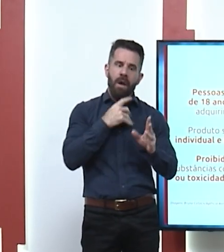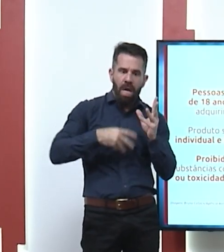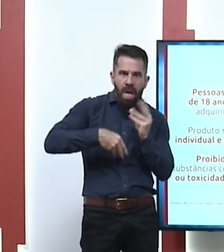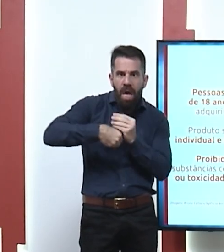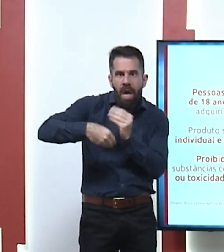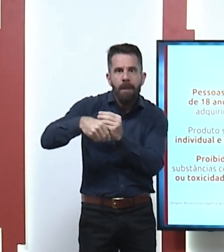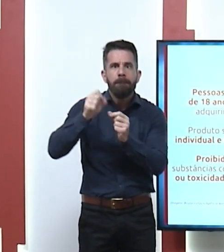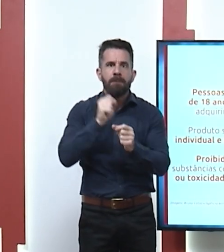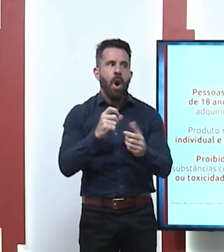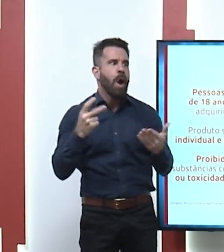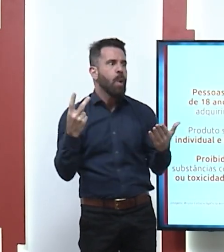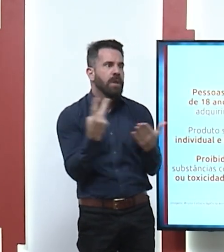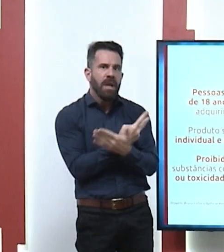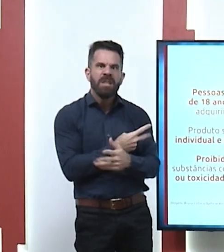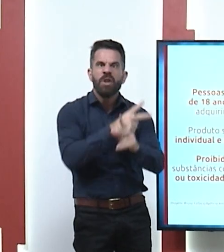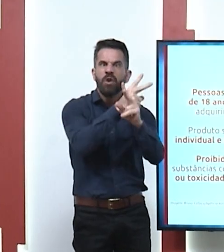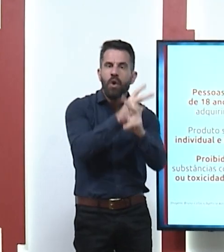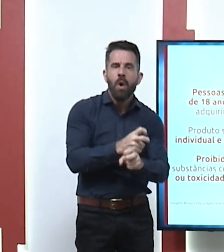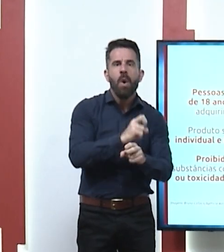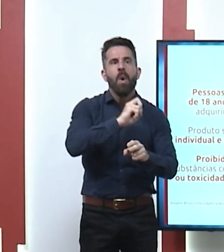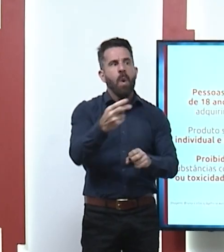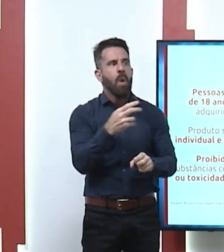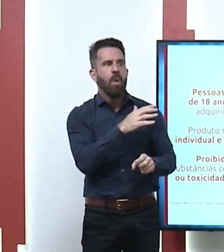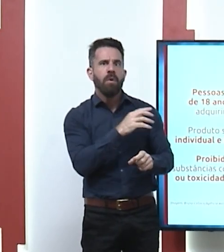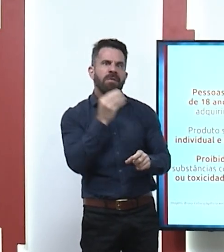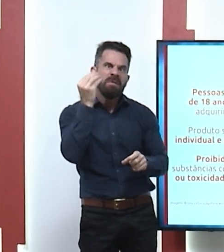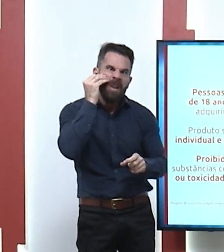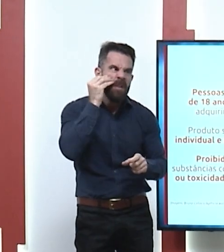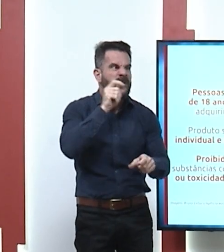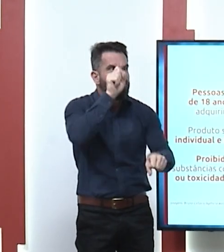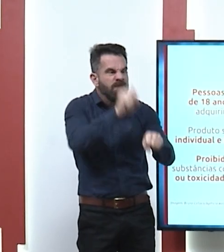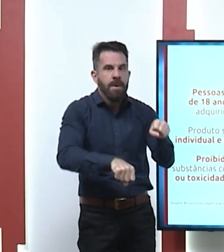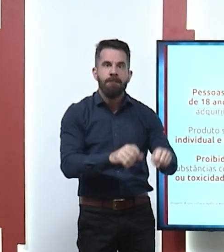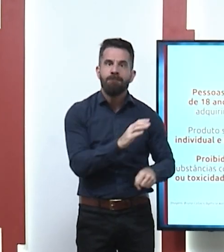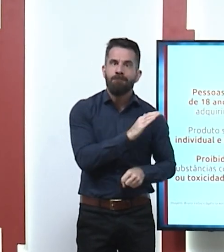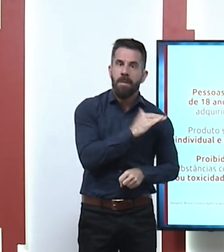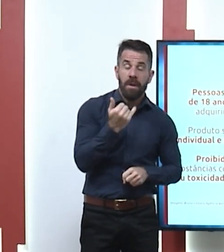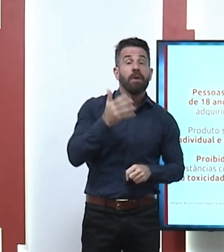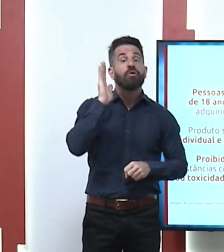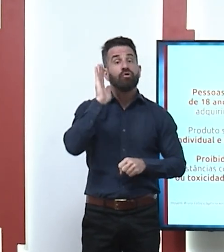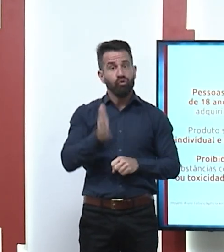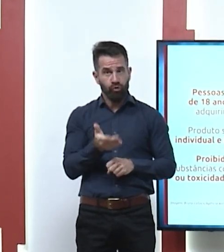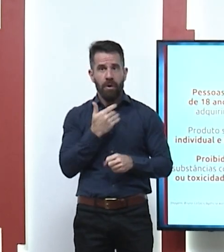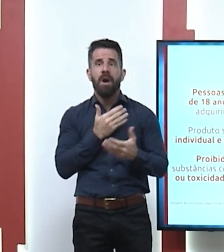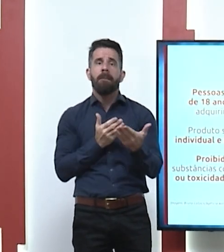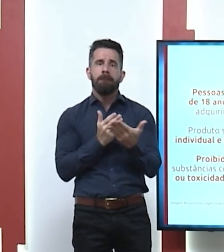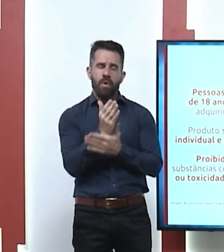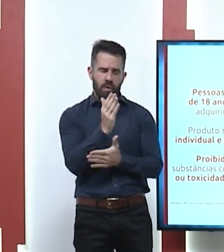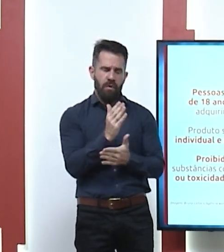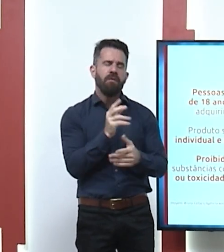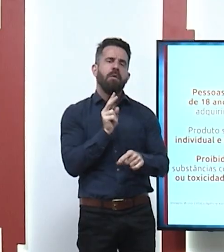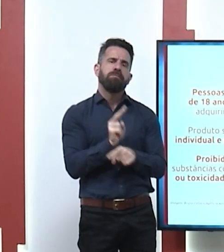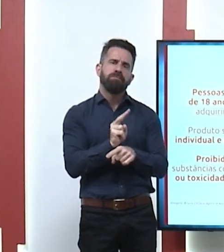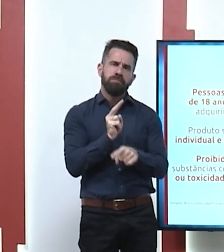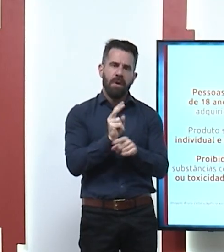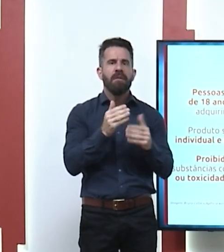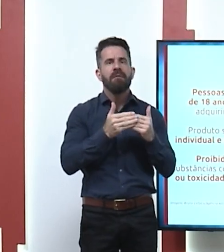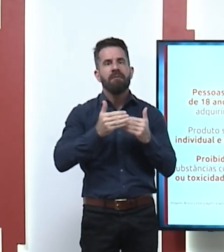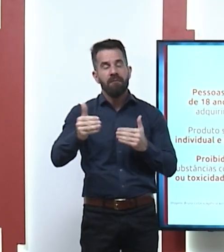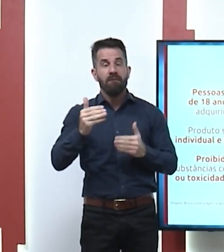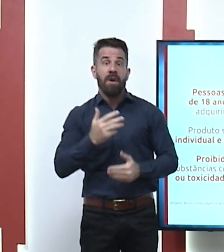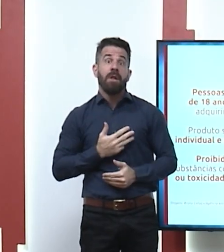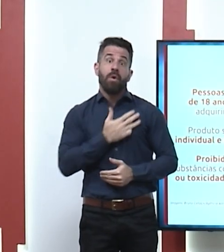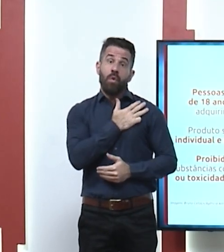matar ou que tenham toxicidade permanente. O texto foi aprovado em votação simbólica e agora segue para a sanção